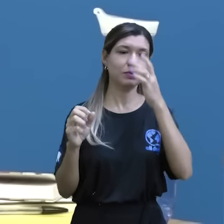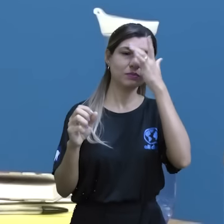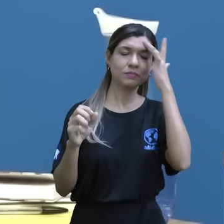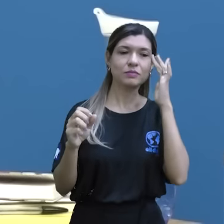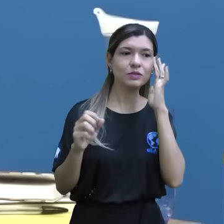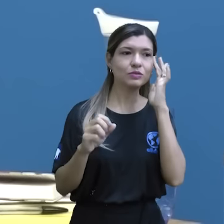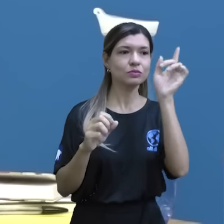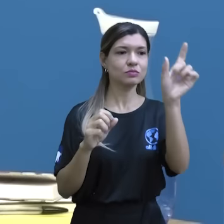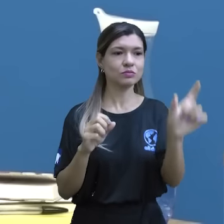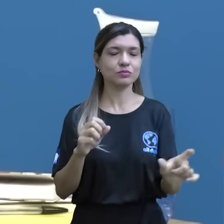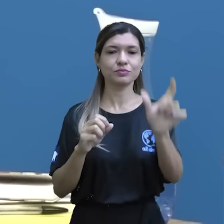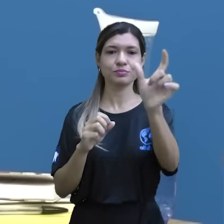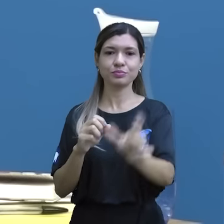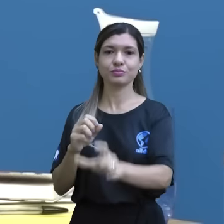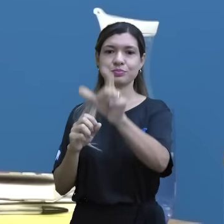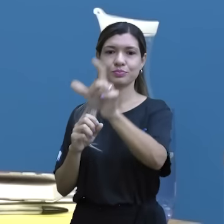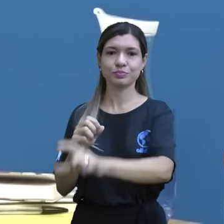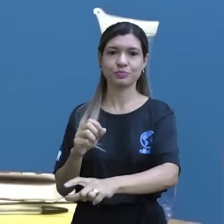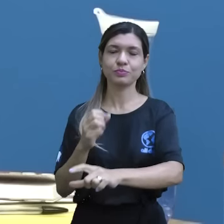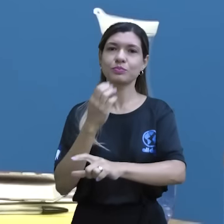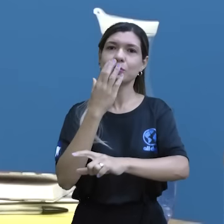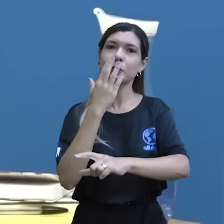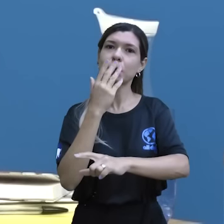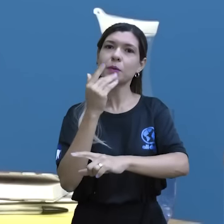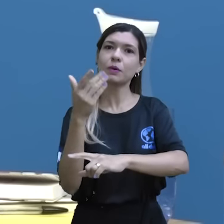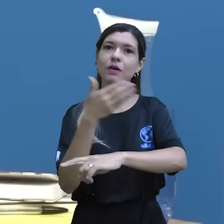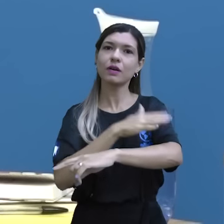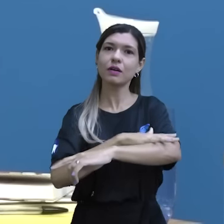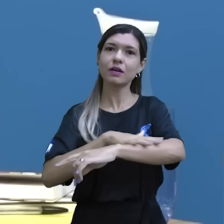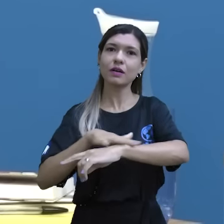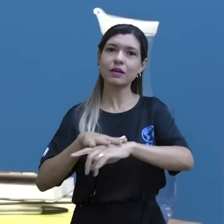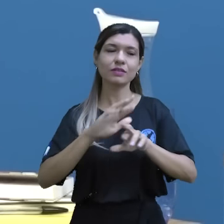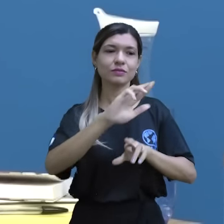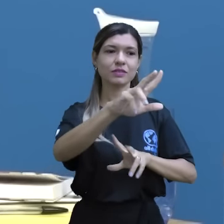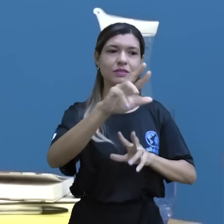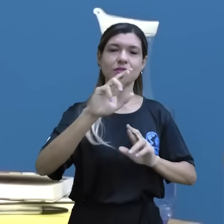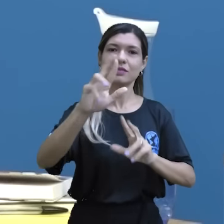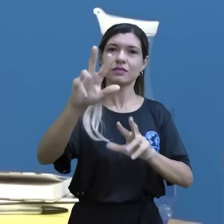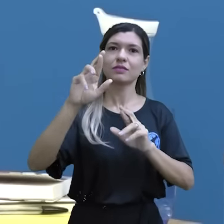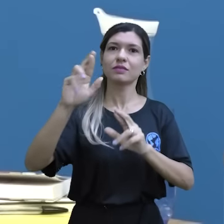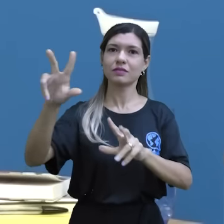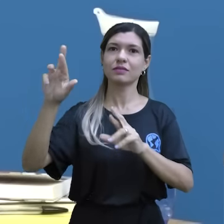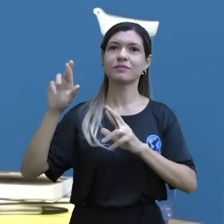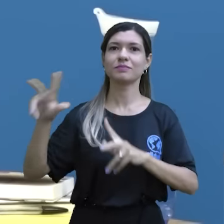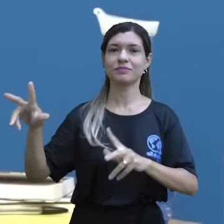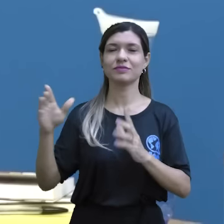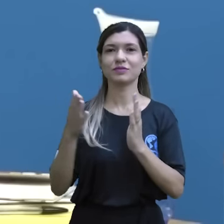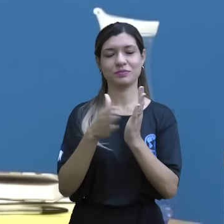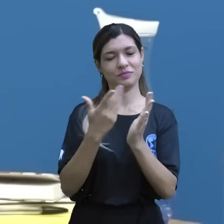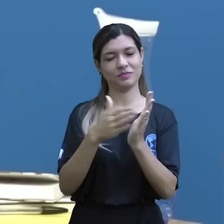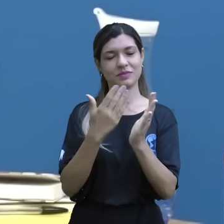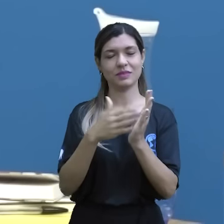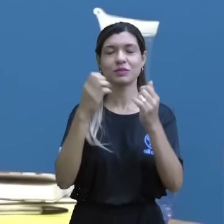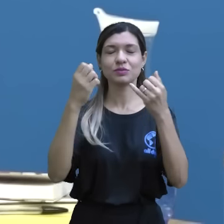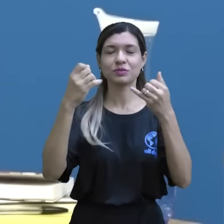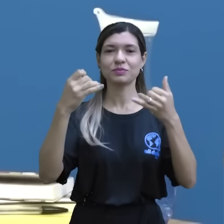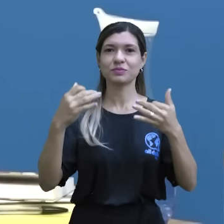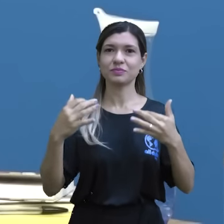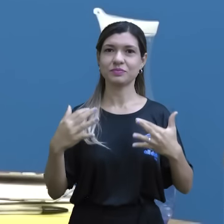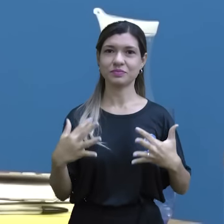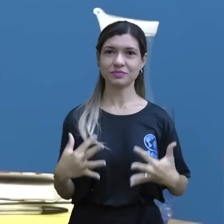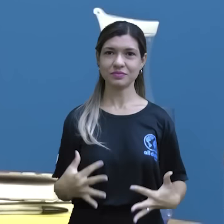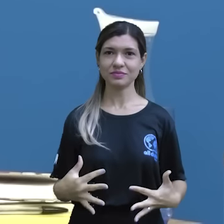é um livro escrito com uma, em parceria com a Heloísa Starling, que é uma parceira de bastante tempo,